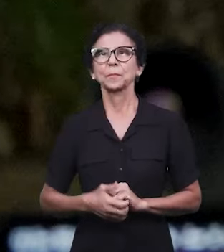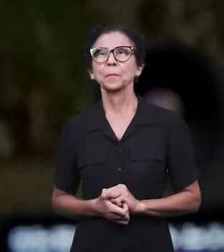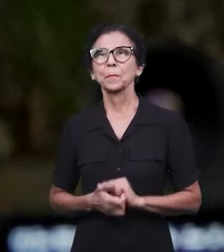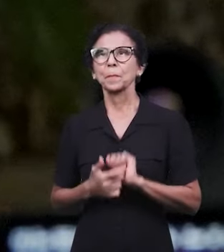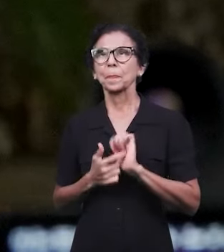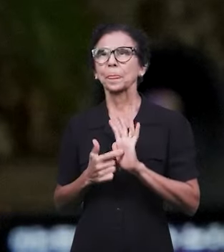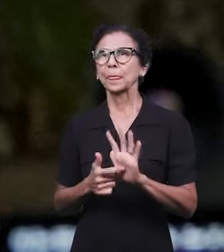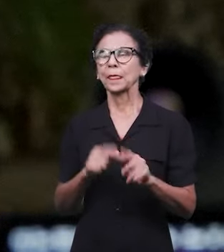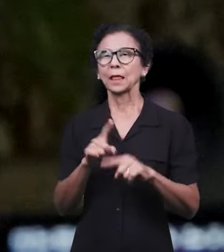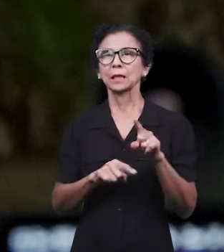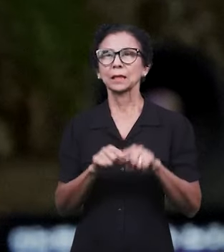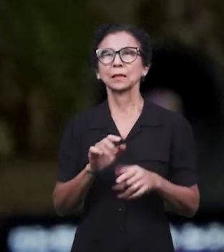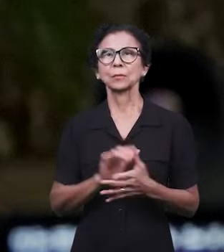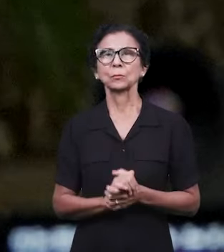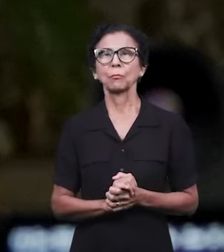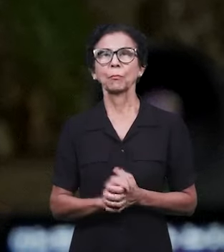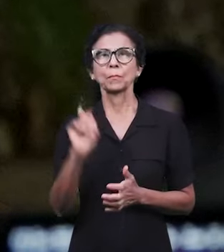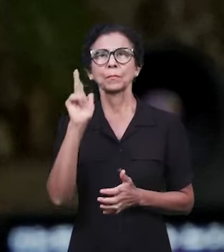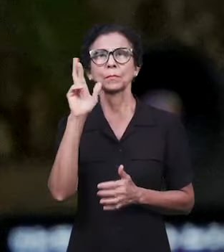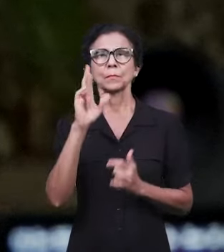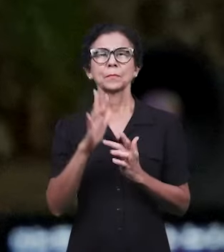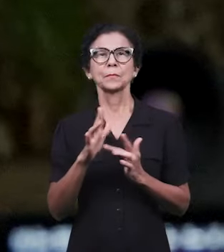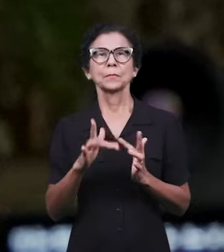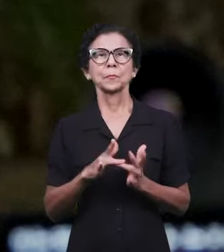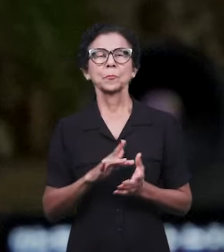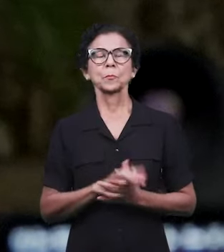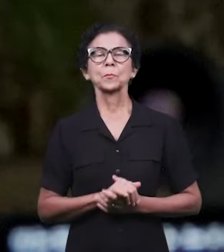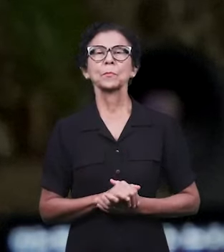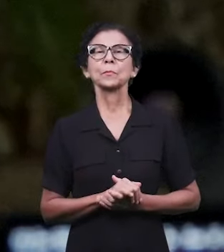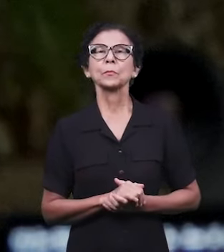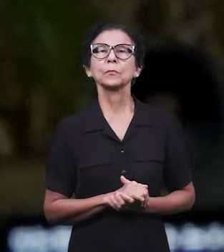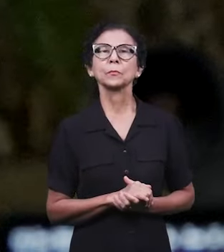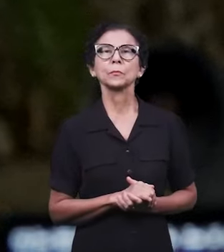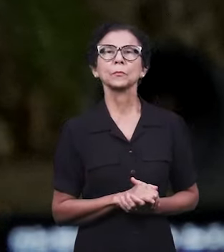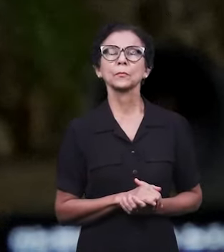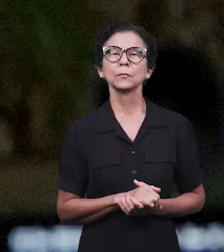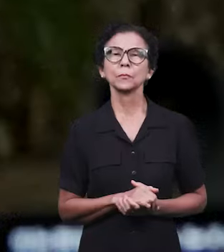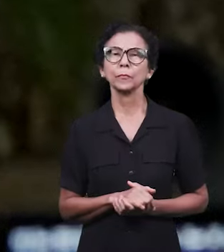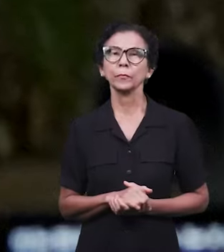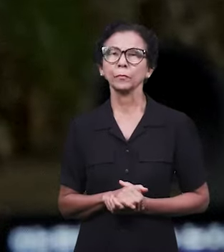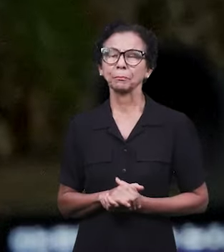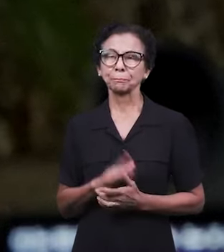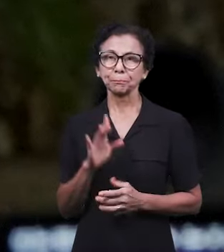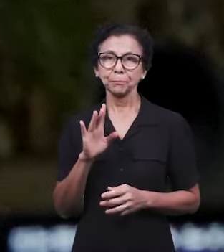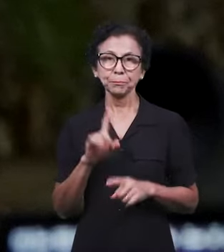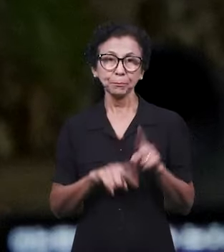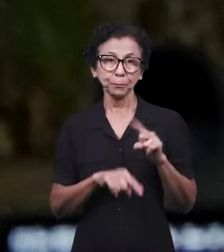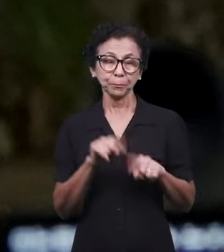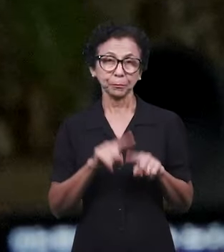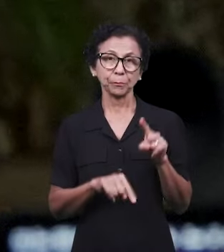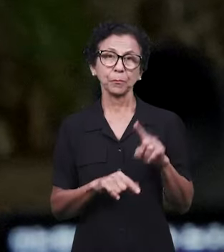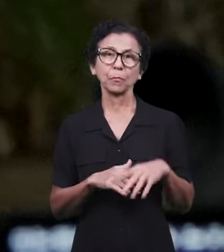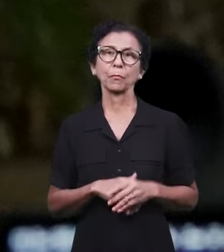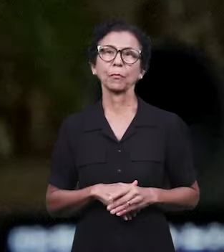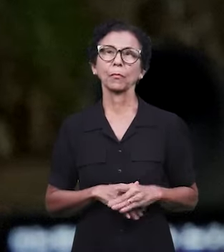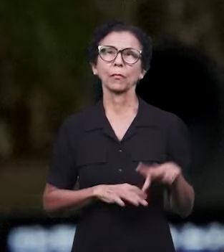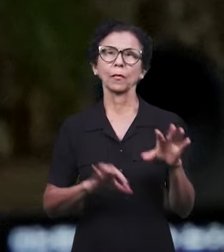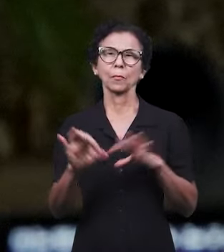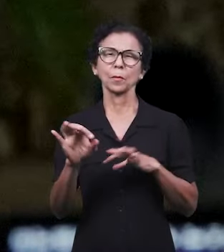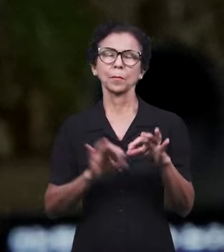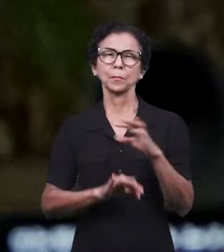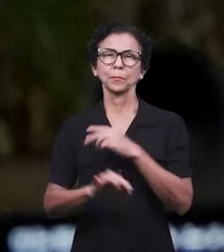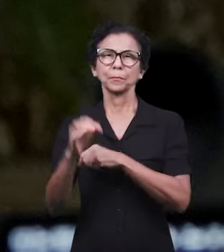nós começamos com uma adaptação, e aí o pastor Bizio, ele incentiva muito a gente. Eu me lembro que